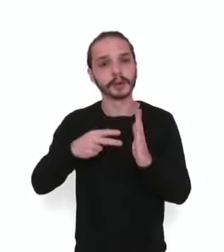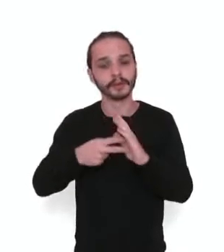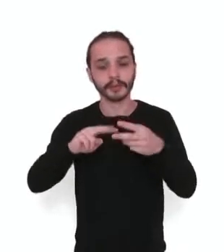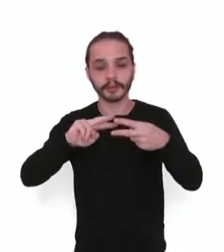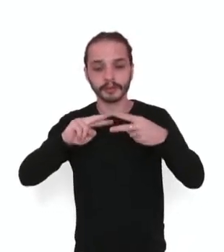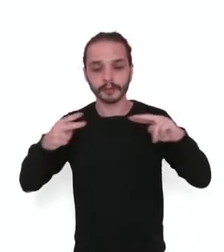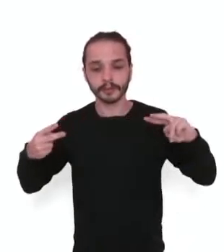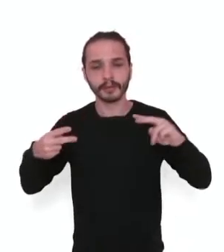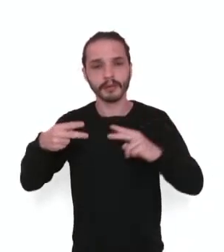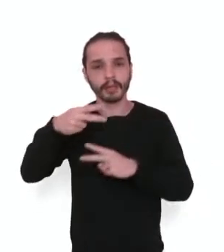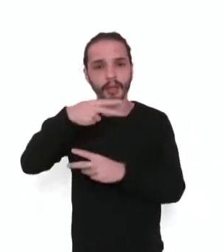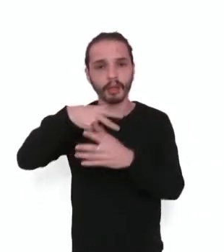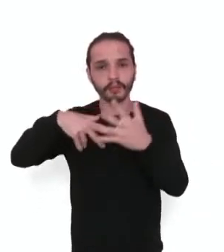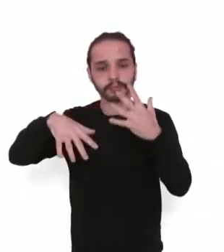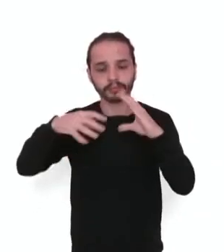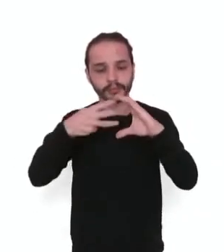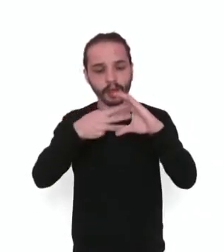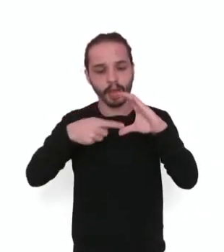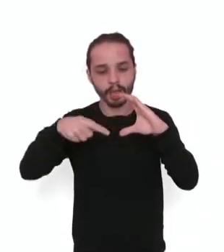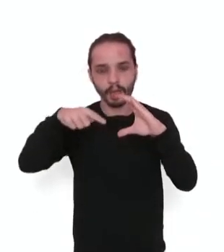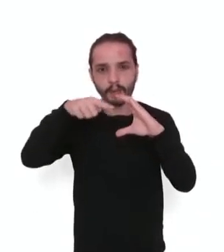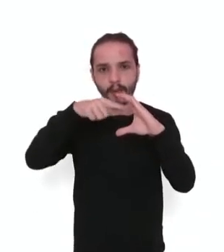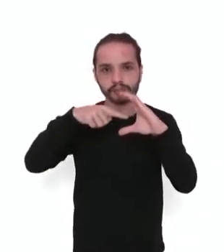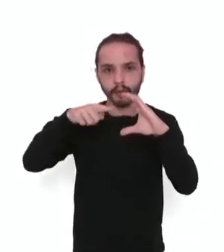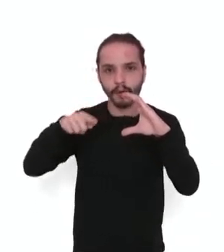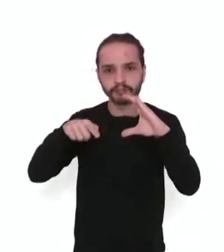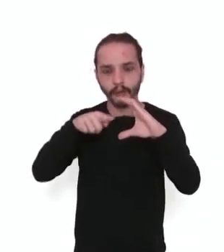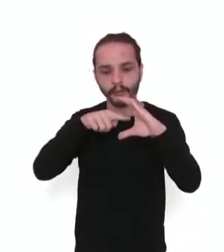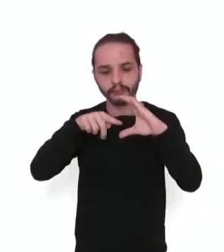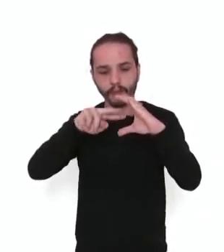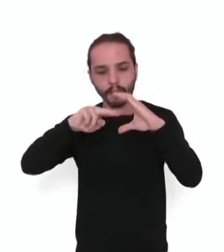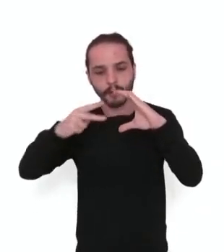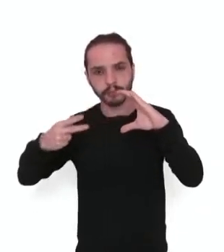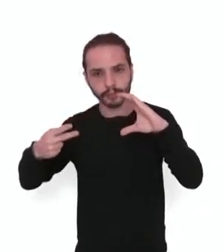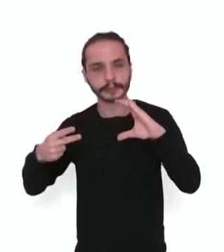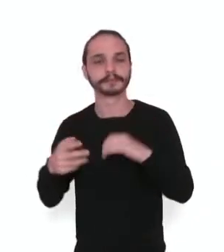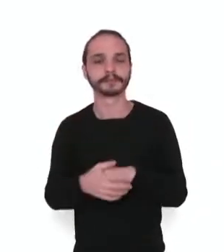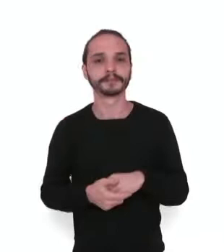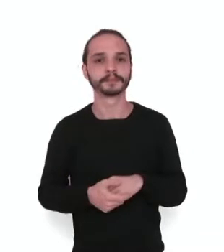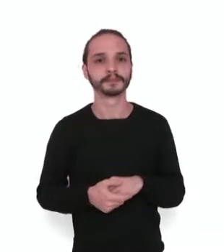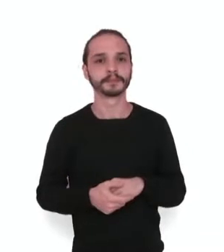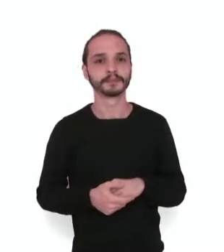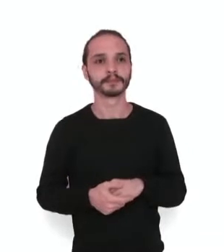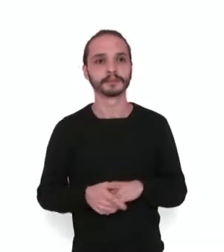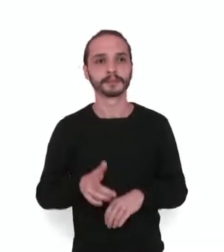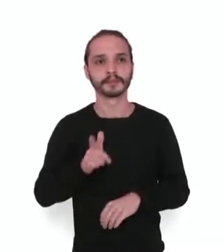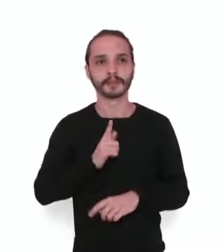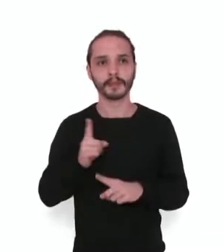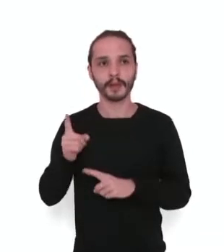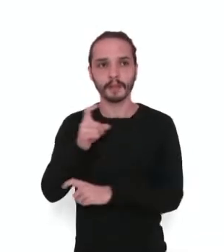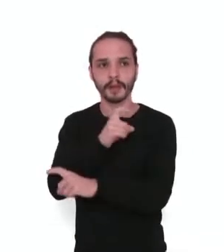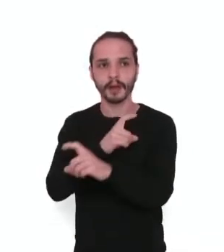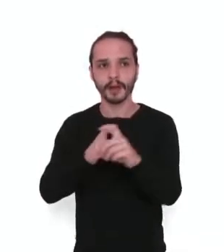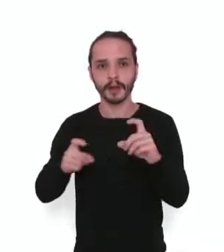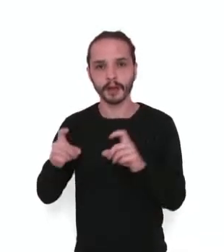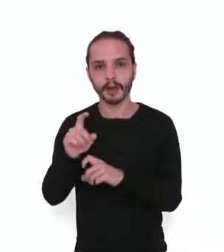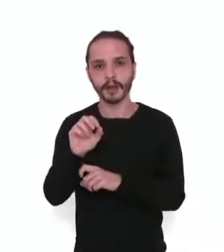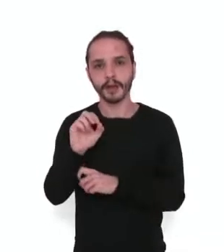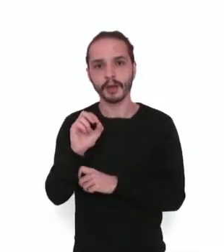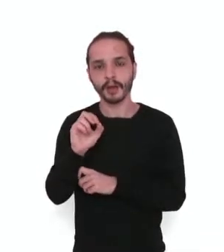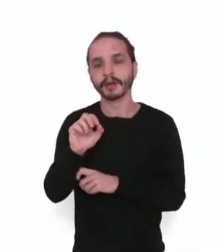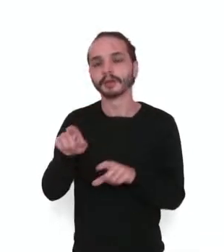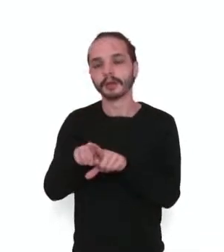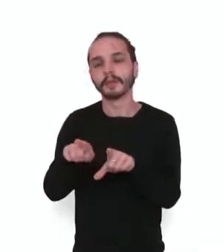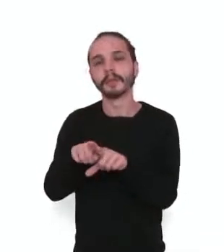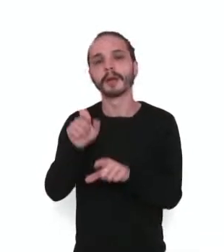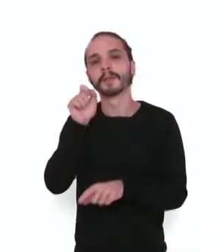fica disperso no interior da célula. As bactérias e as cianofícies, ou cianobactérias, como